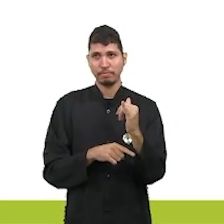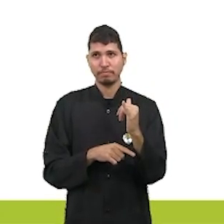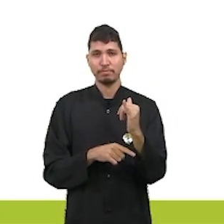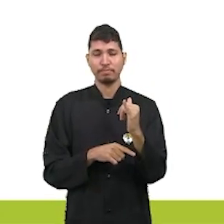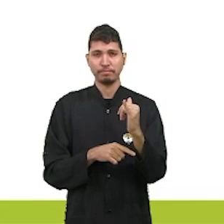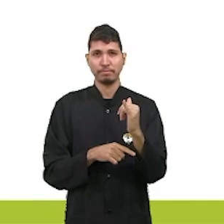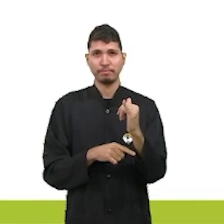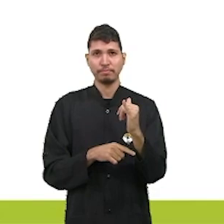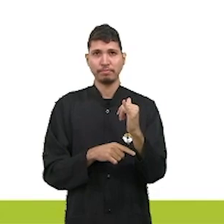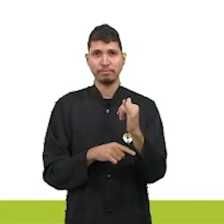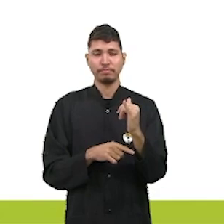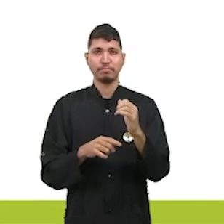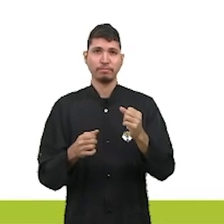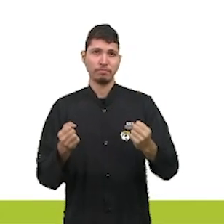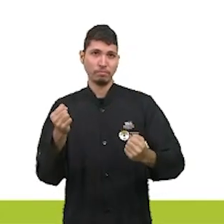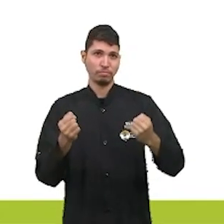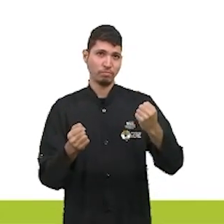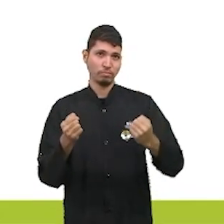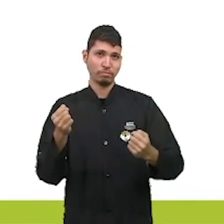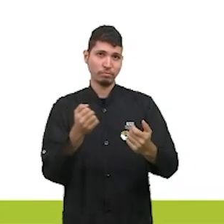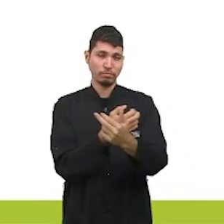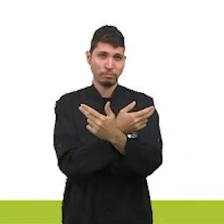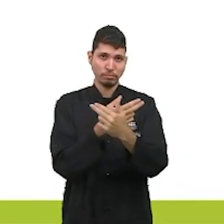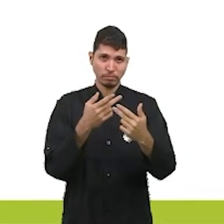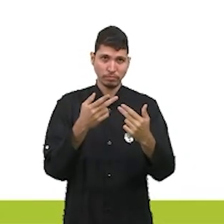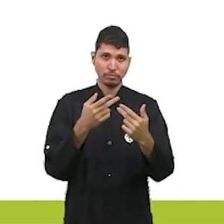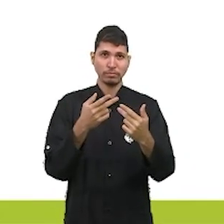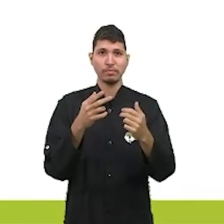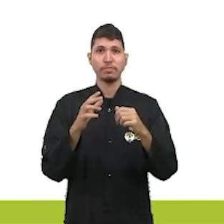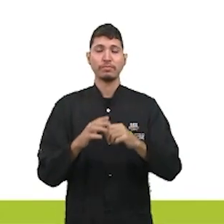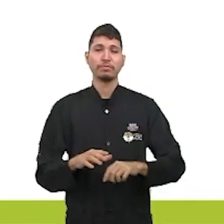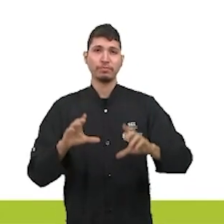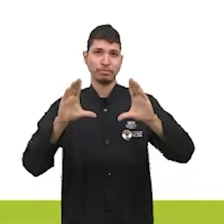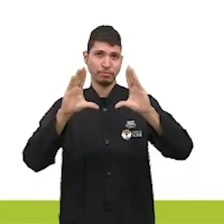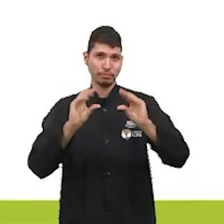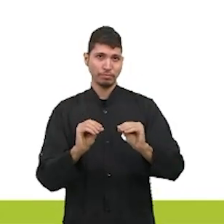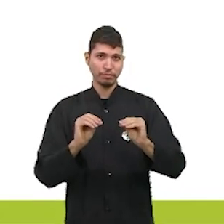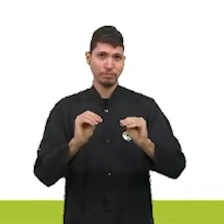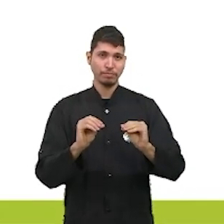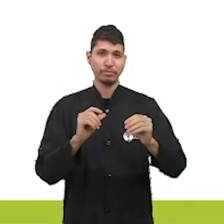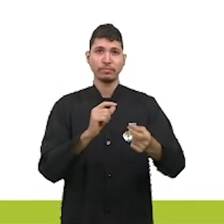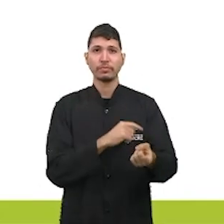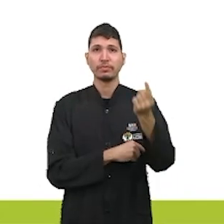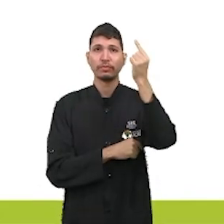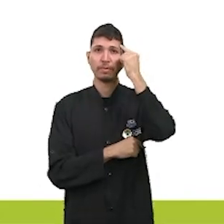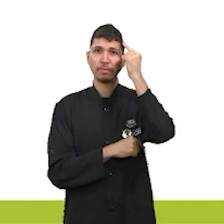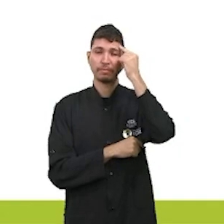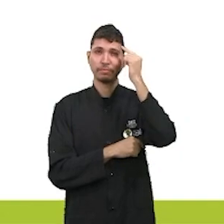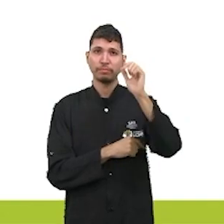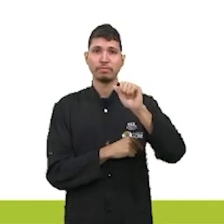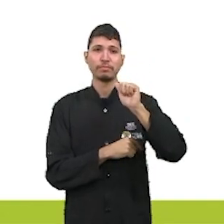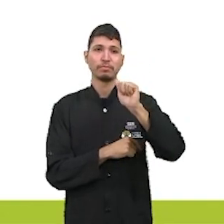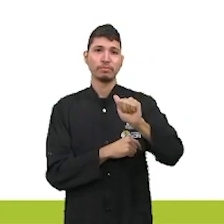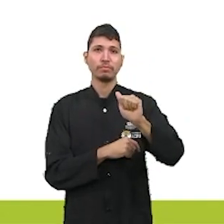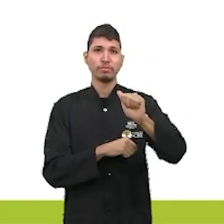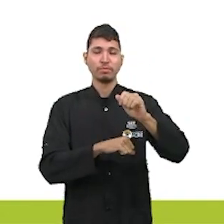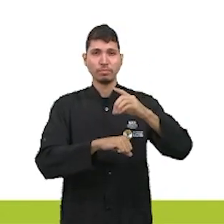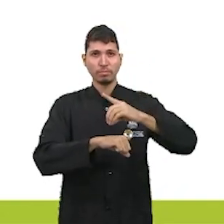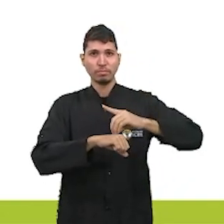Do dispositivo elétrico do veículo desligado, desculpa, ele associa um amperímetro digital